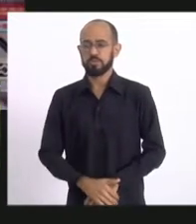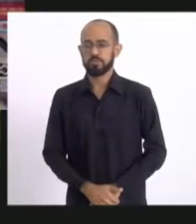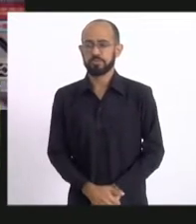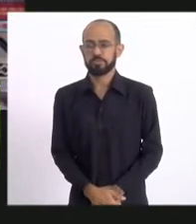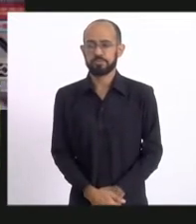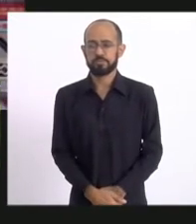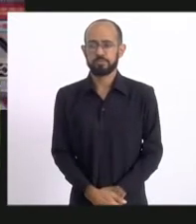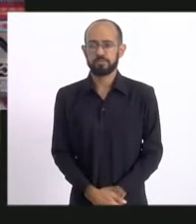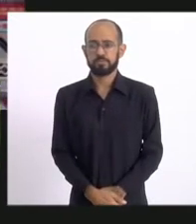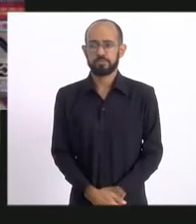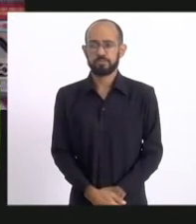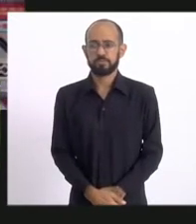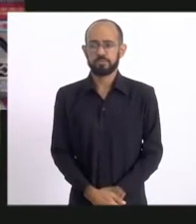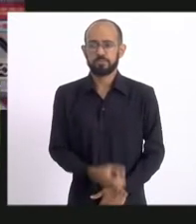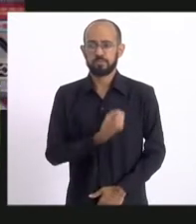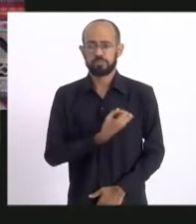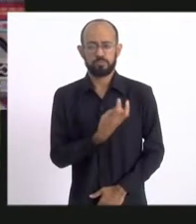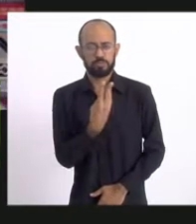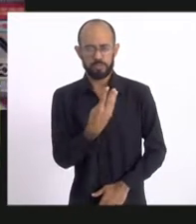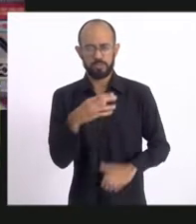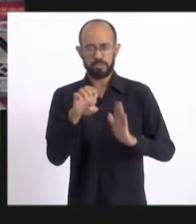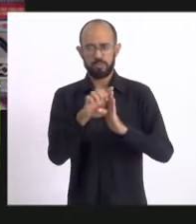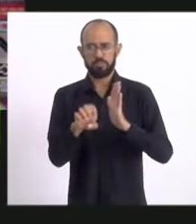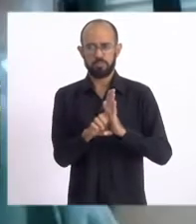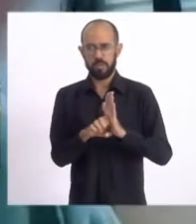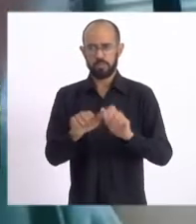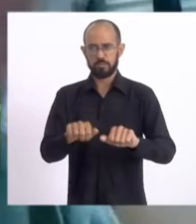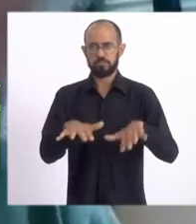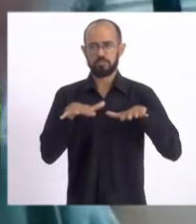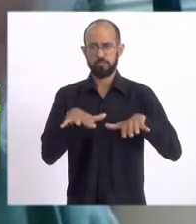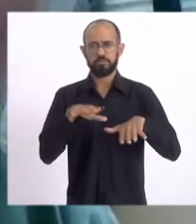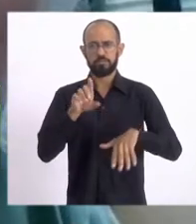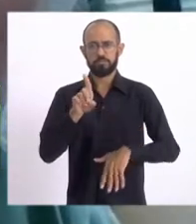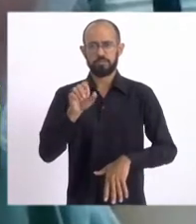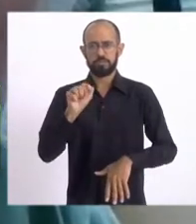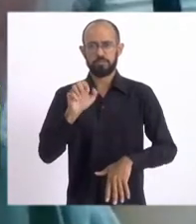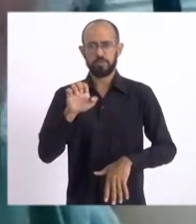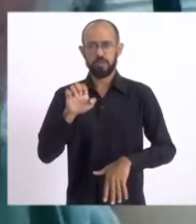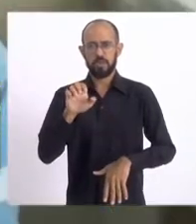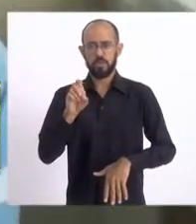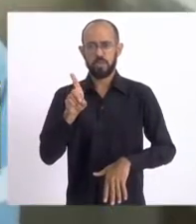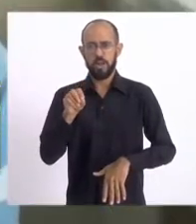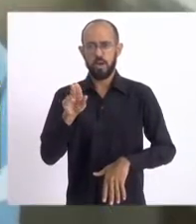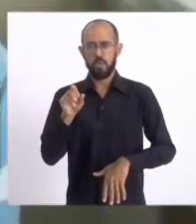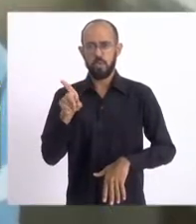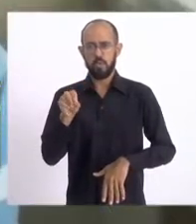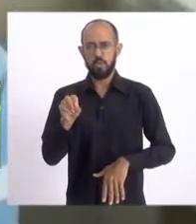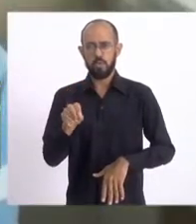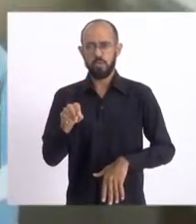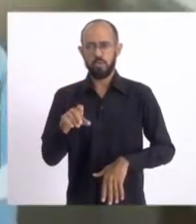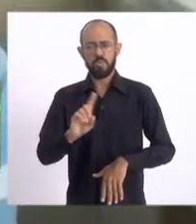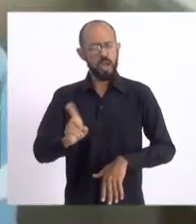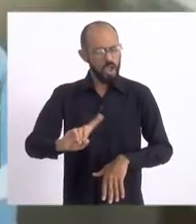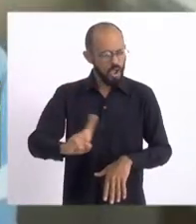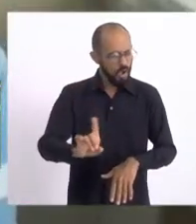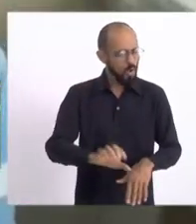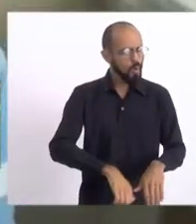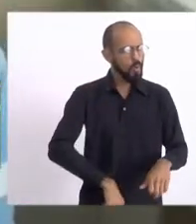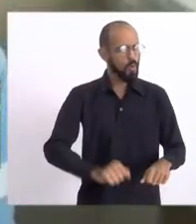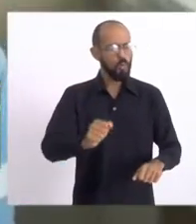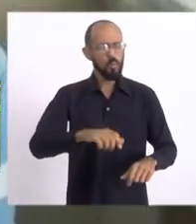De 2019. 3. Emendas do plenário, Deodaldo. Não. Projeto do Robson